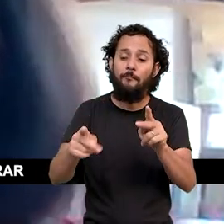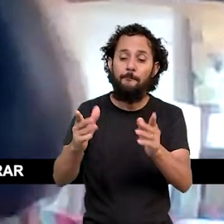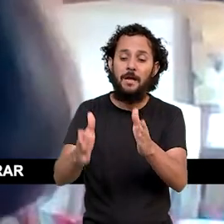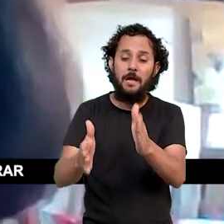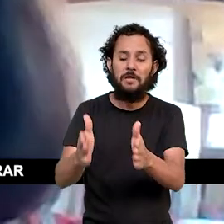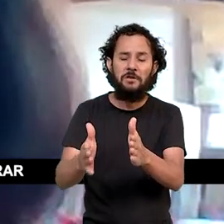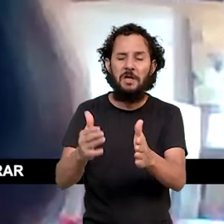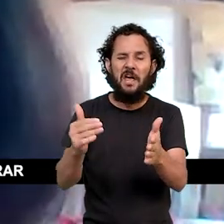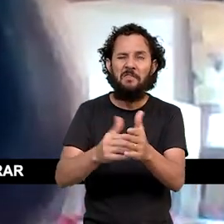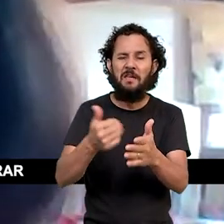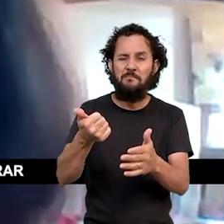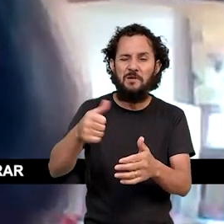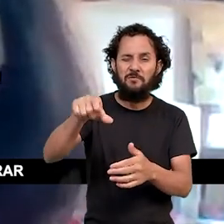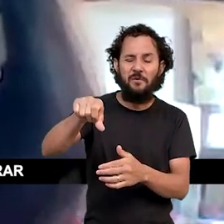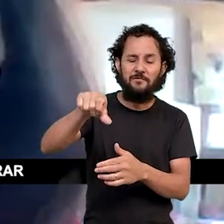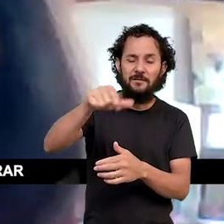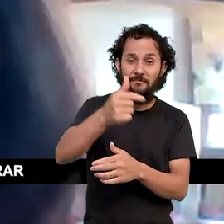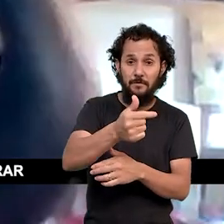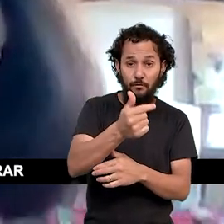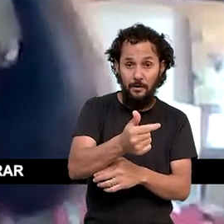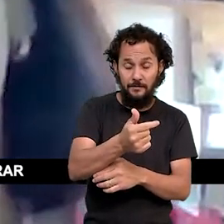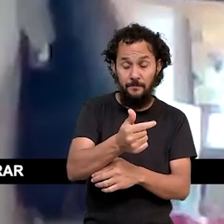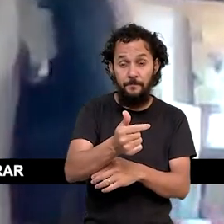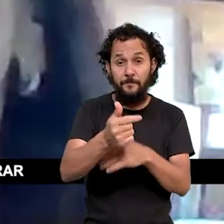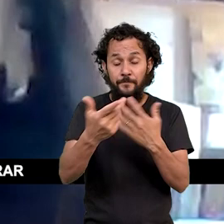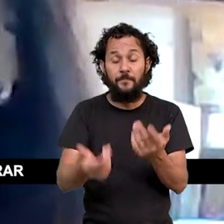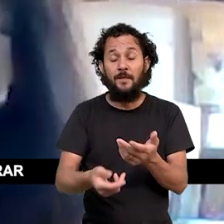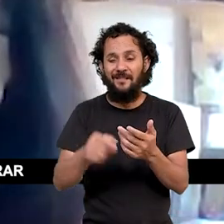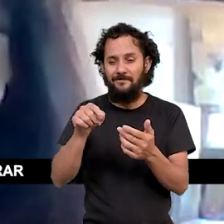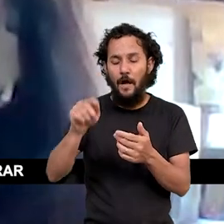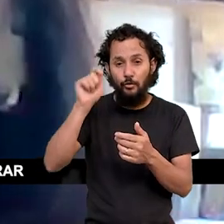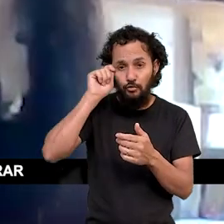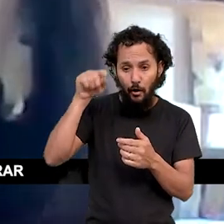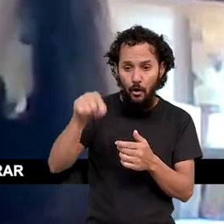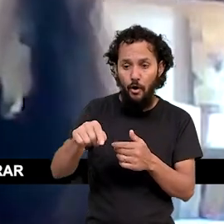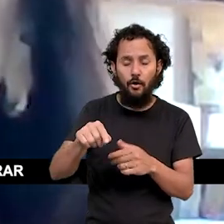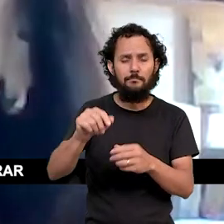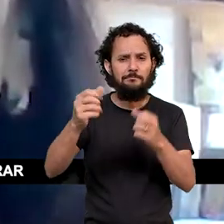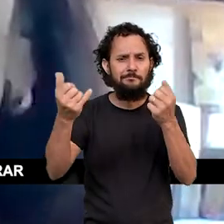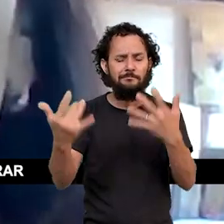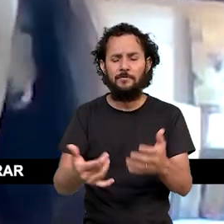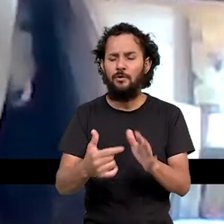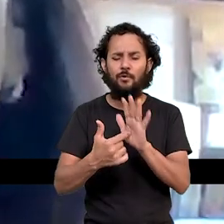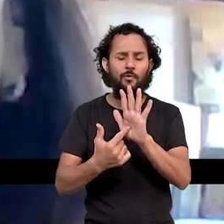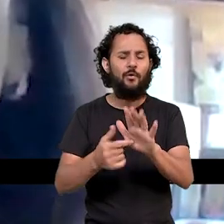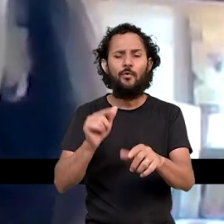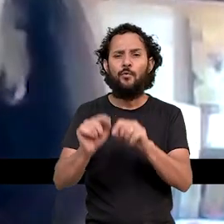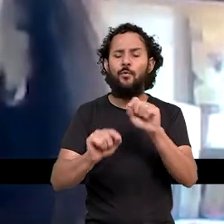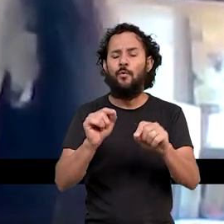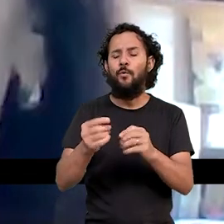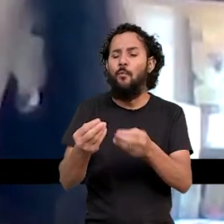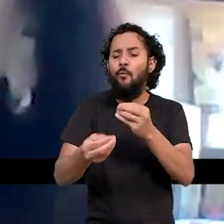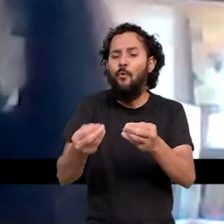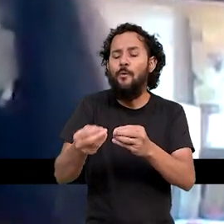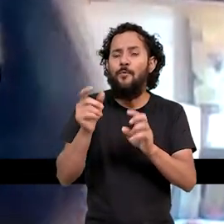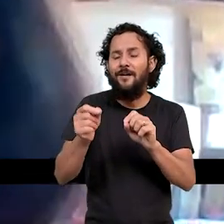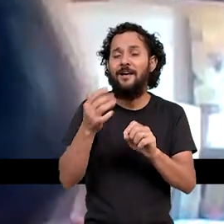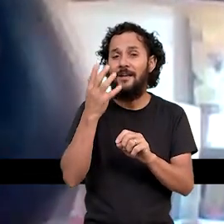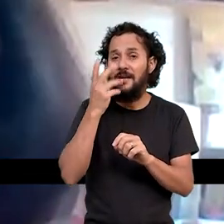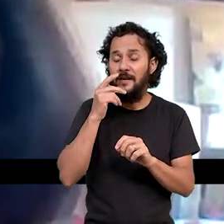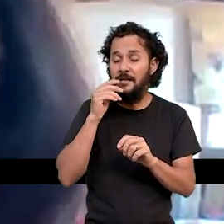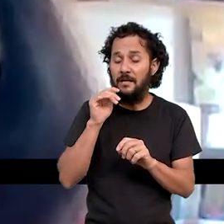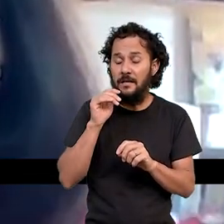até mais ou menos 1922. Então, o Debré ele vai exatamente nos mostrar como é que as